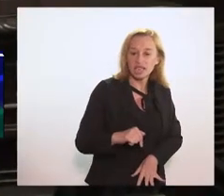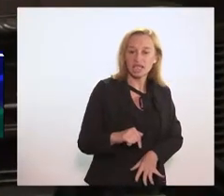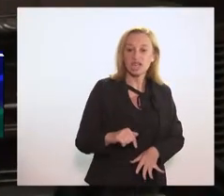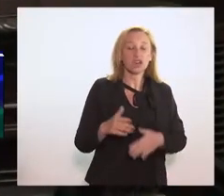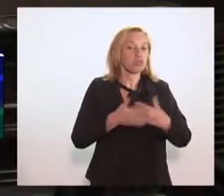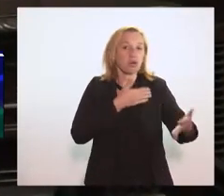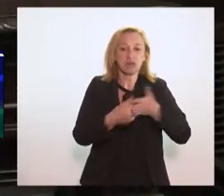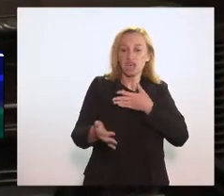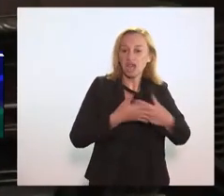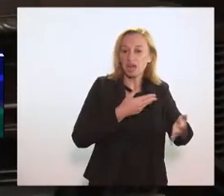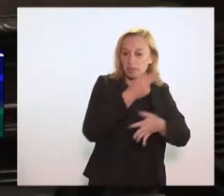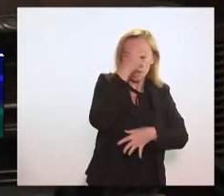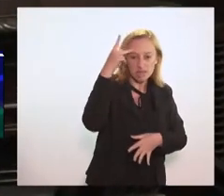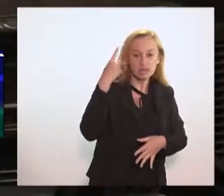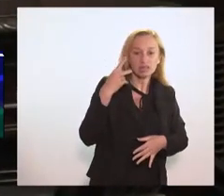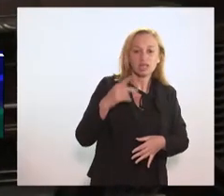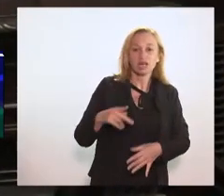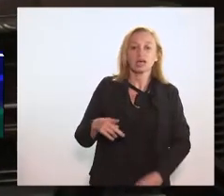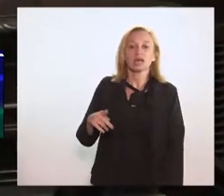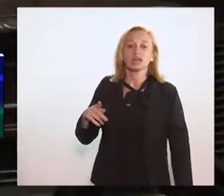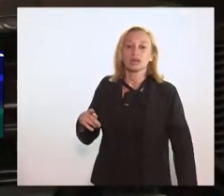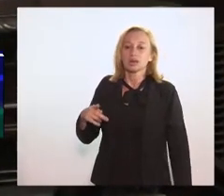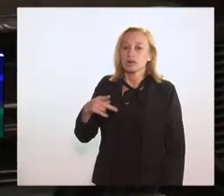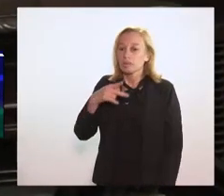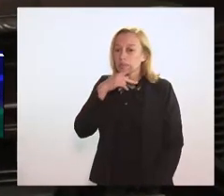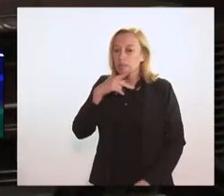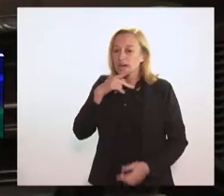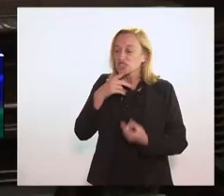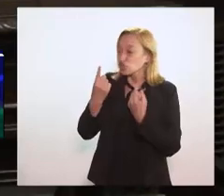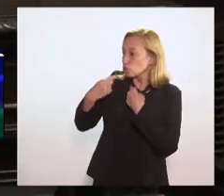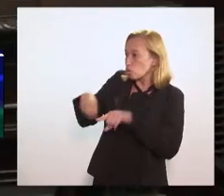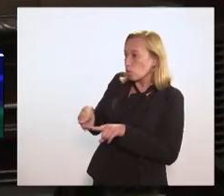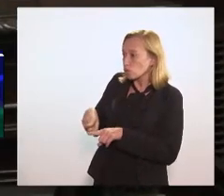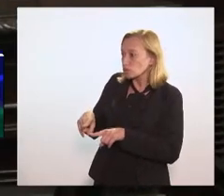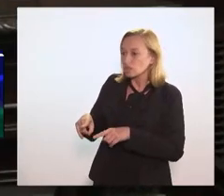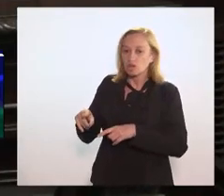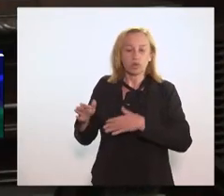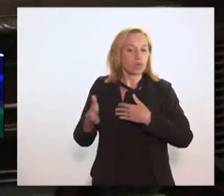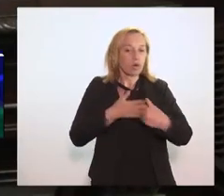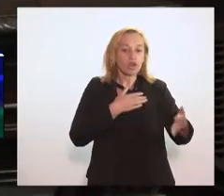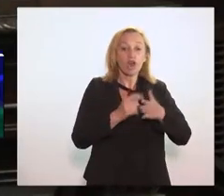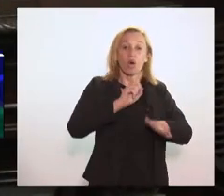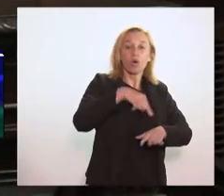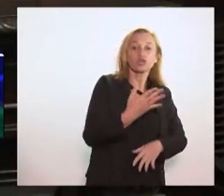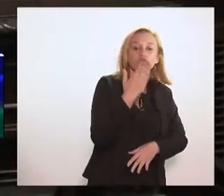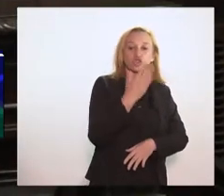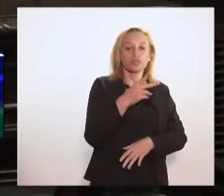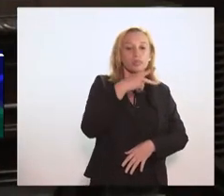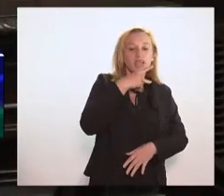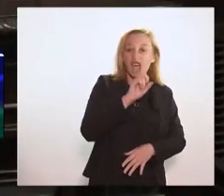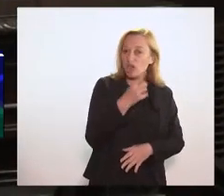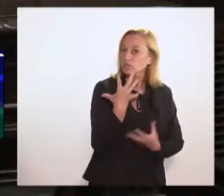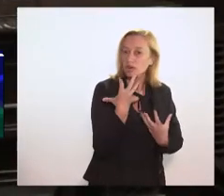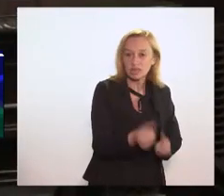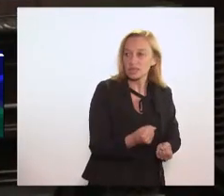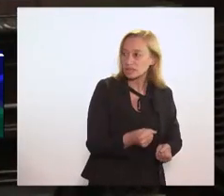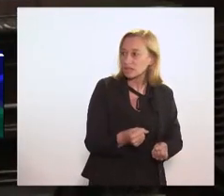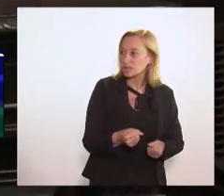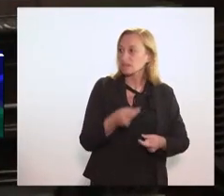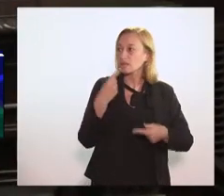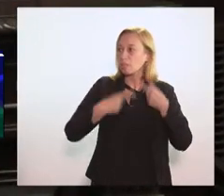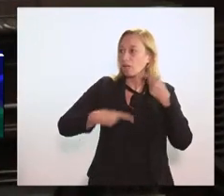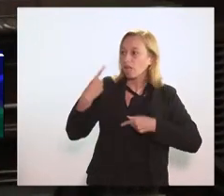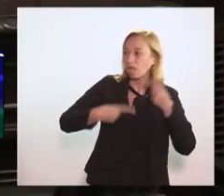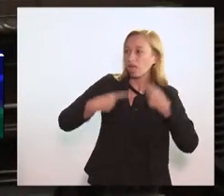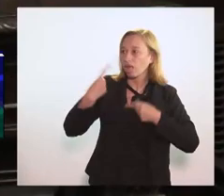quem for, pode ser pelo líder da oposição, pode ser por qualquer outro partido, não permitirei essa